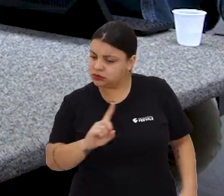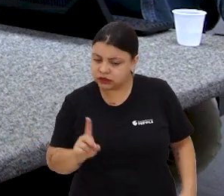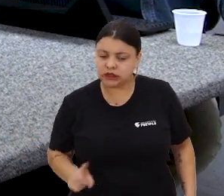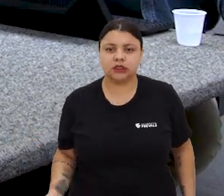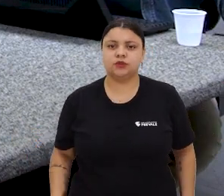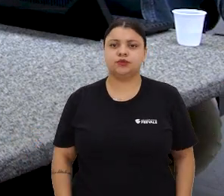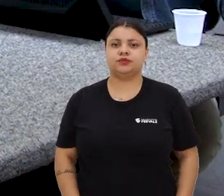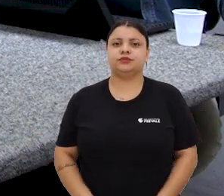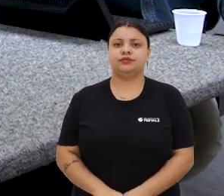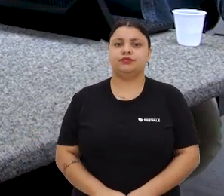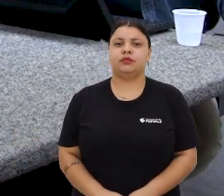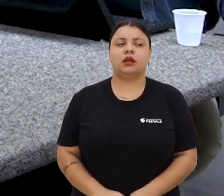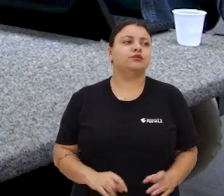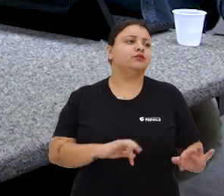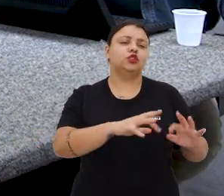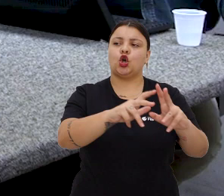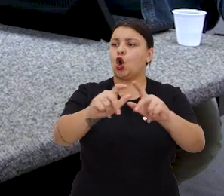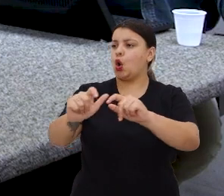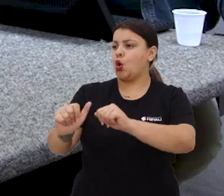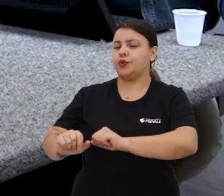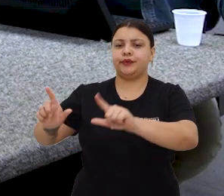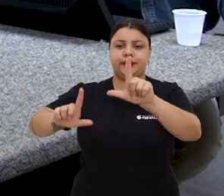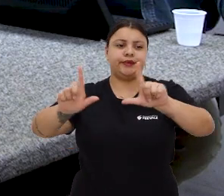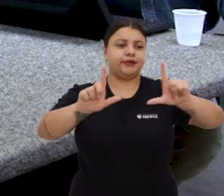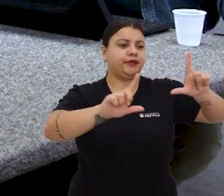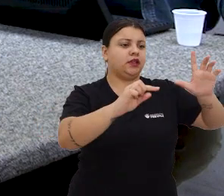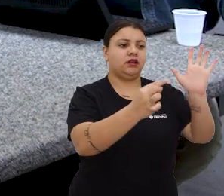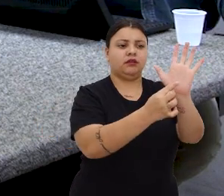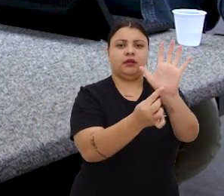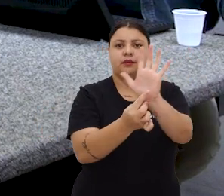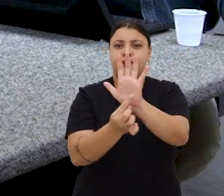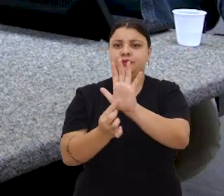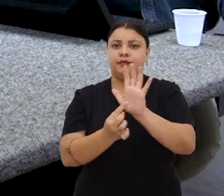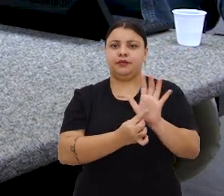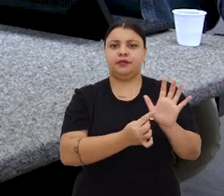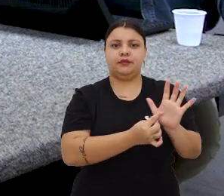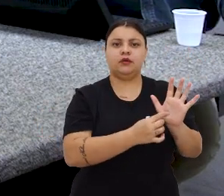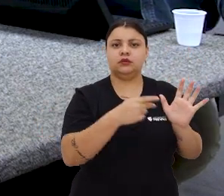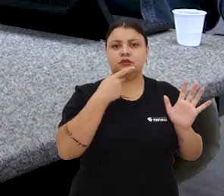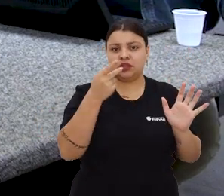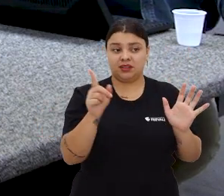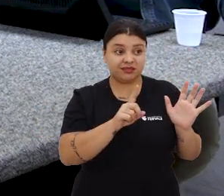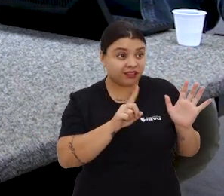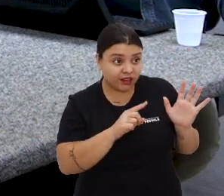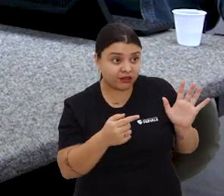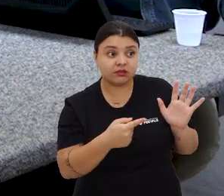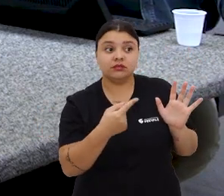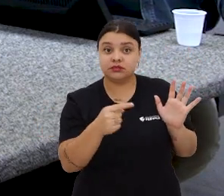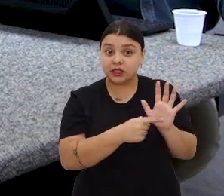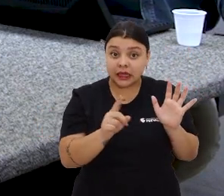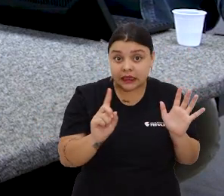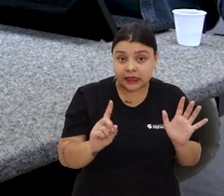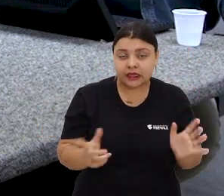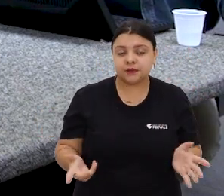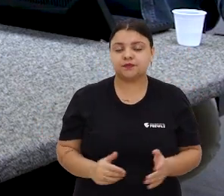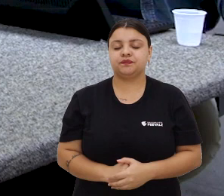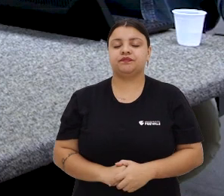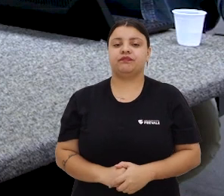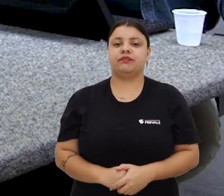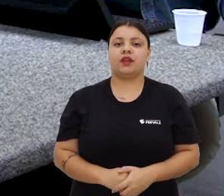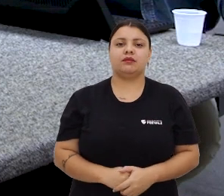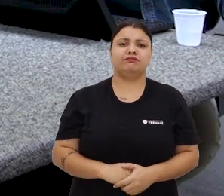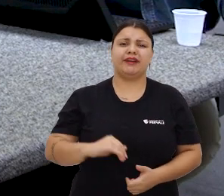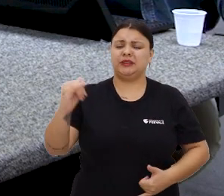é que todas as emissoras e todos os comentaristas das outras emissoras também comentaram que não tinha sido pênalti. Mas a enxurrada